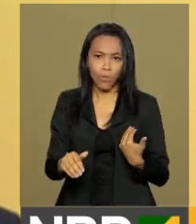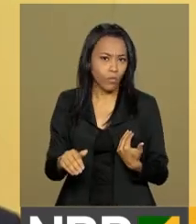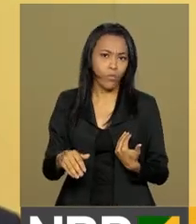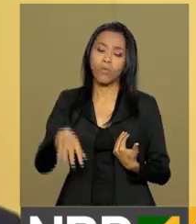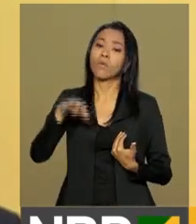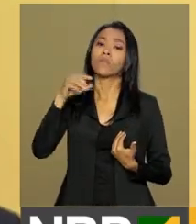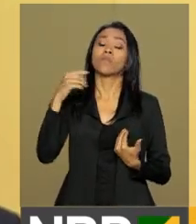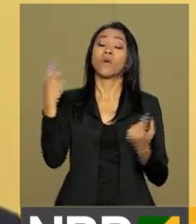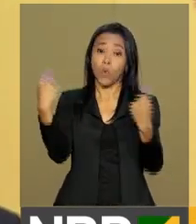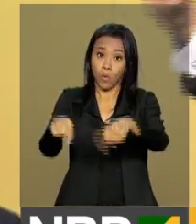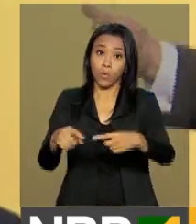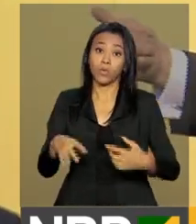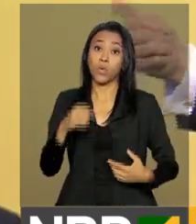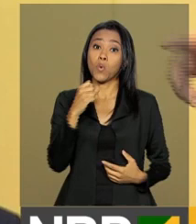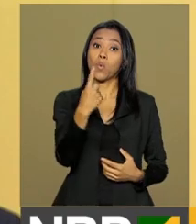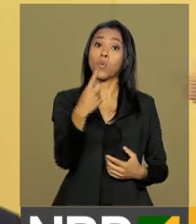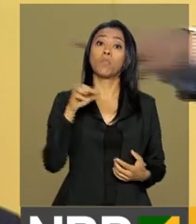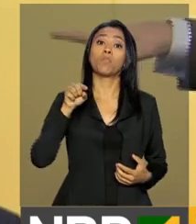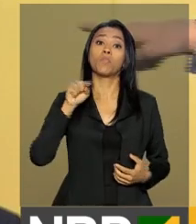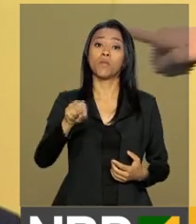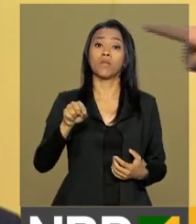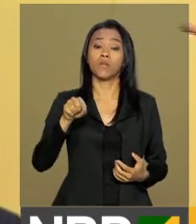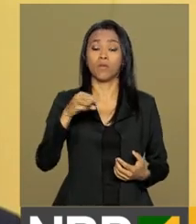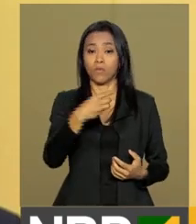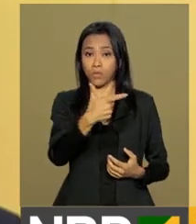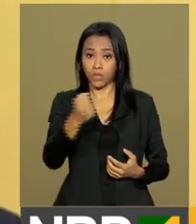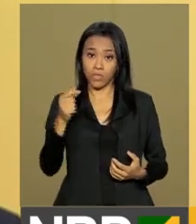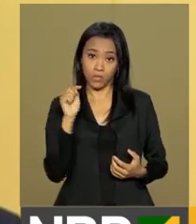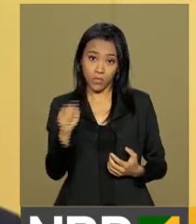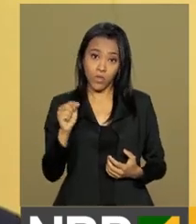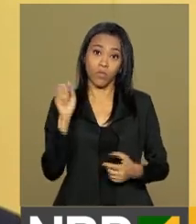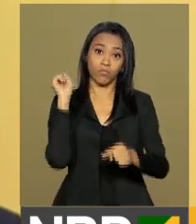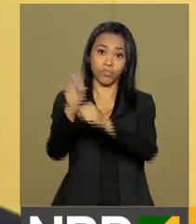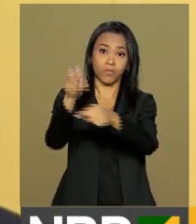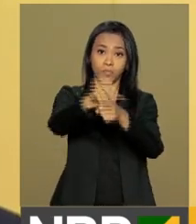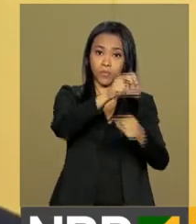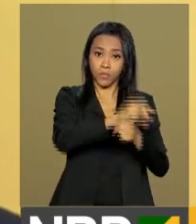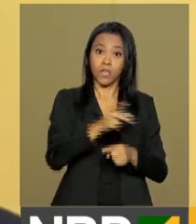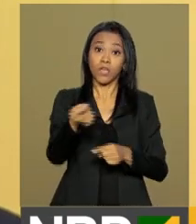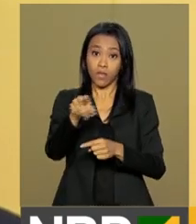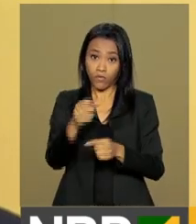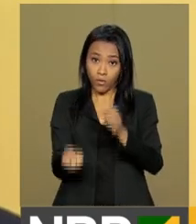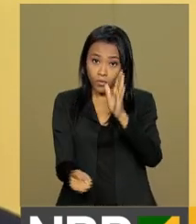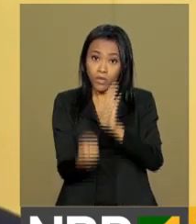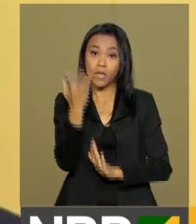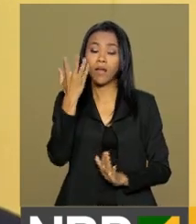1.400.000 postos de trabalho que foram criados nestes 4 meses